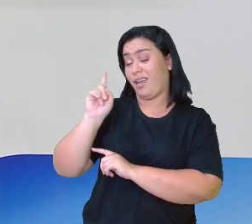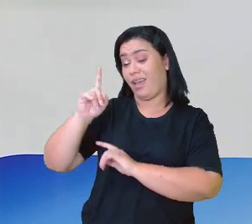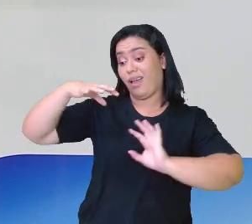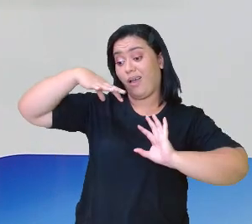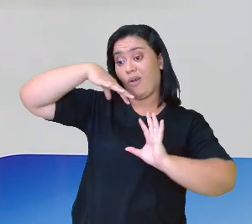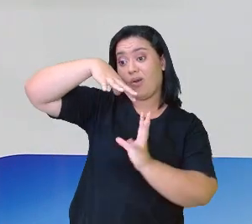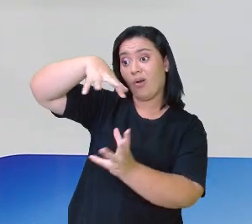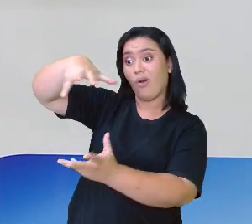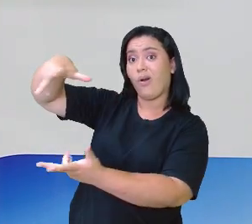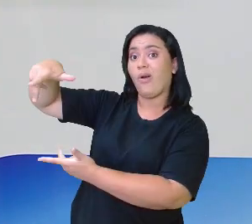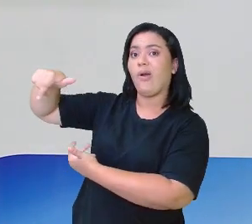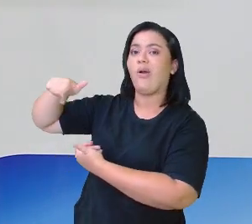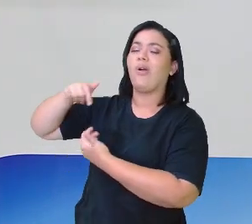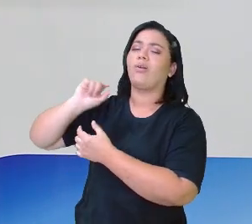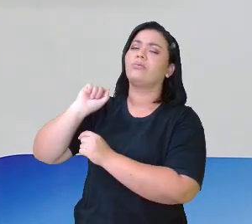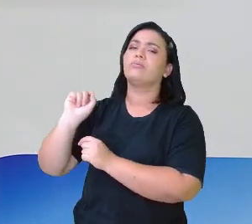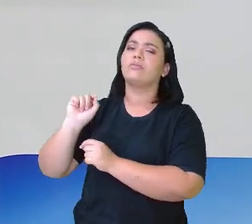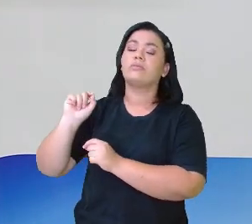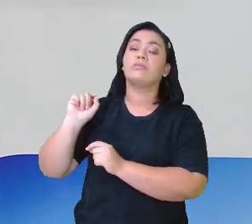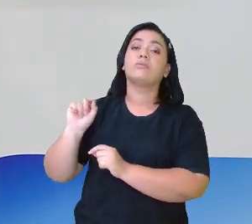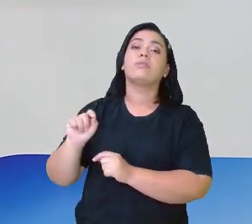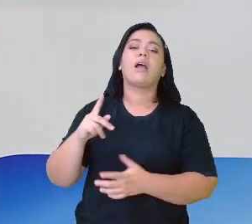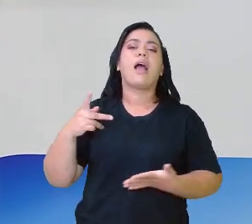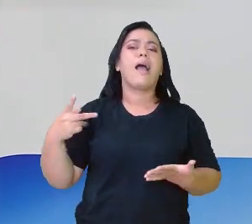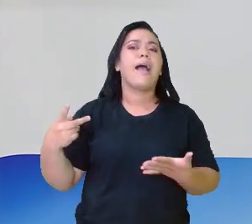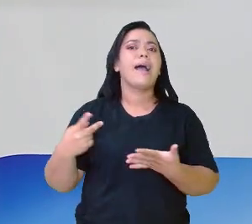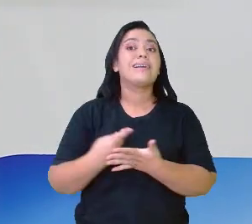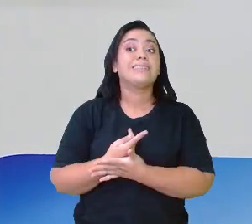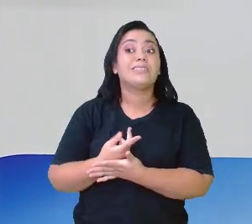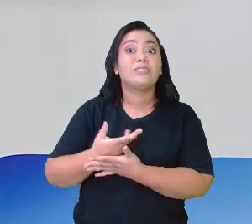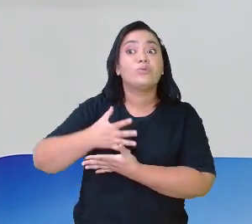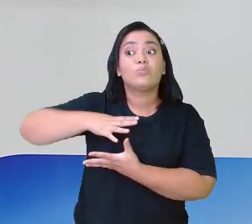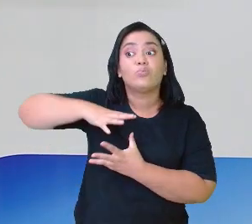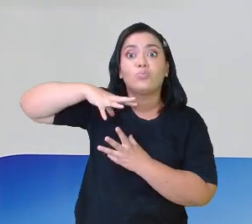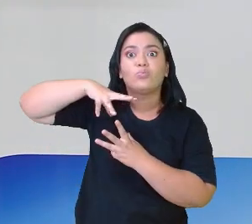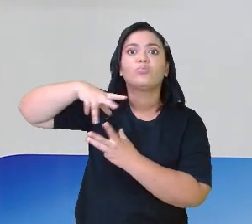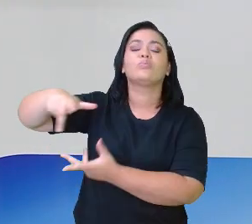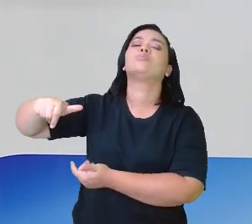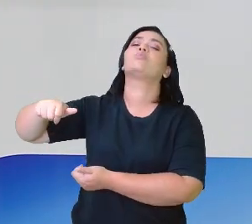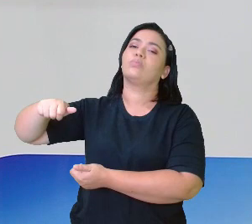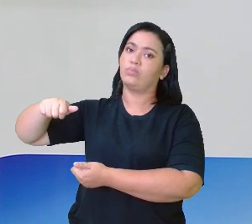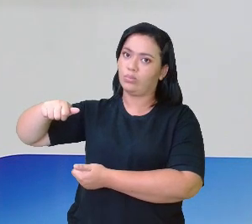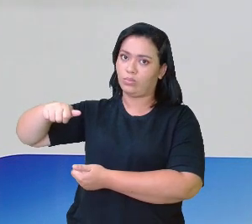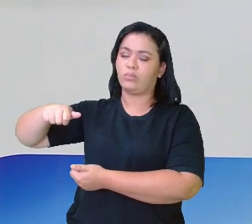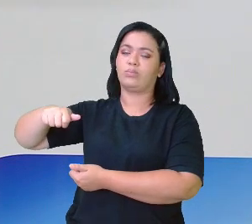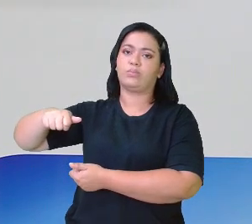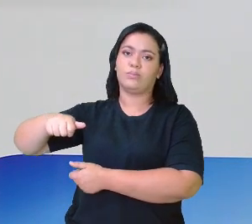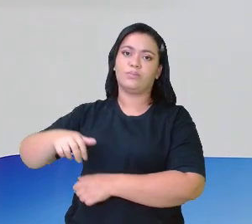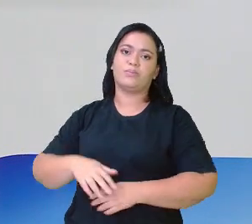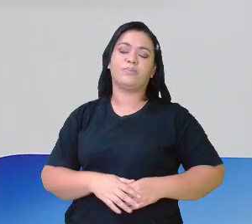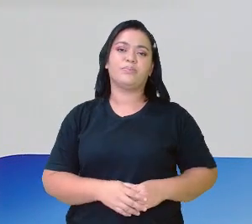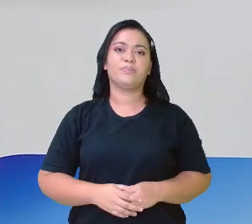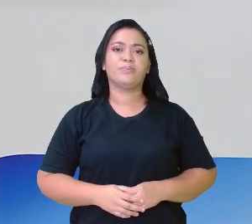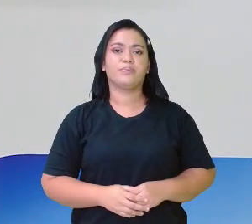globo, globalização, algo que acontece a nível mundial, no mundo